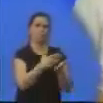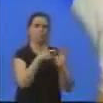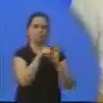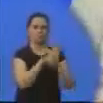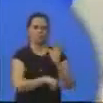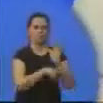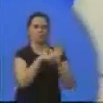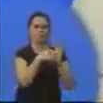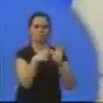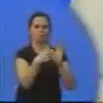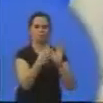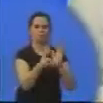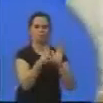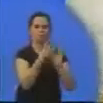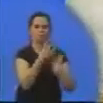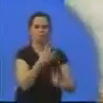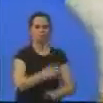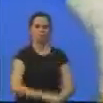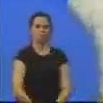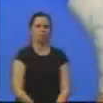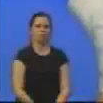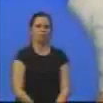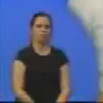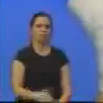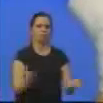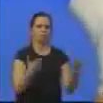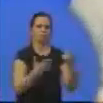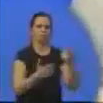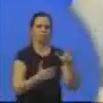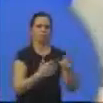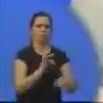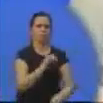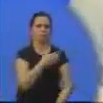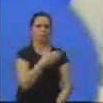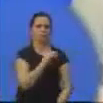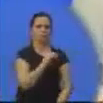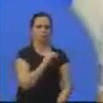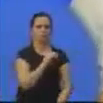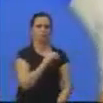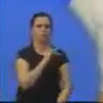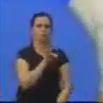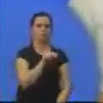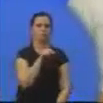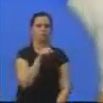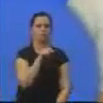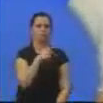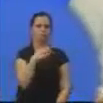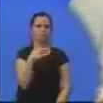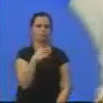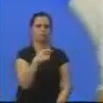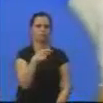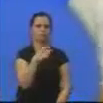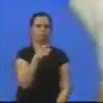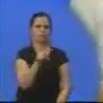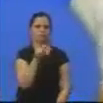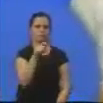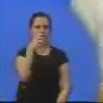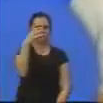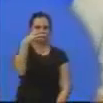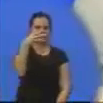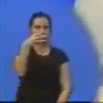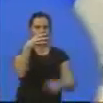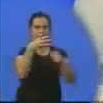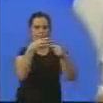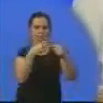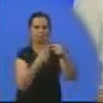menos 64. Vamos agora a uma outra função. f de x igual a menos x ao cubo